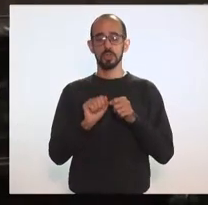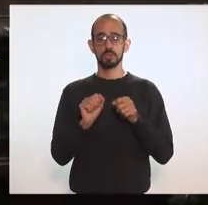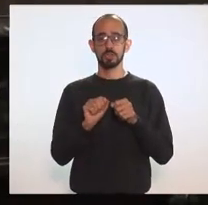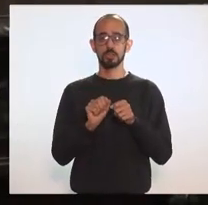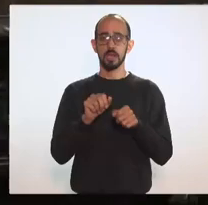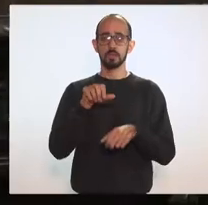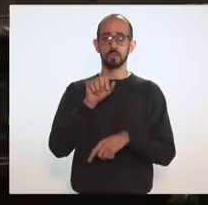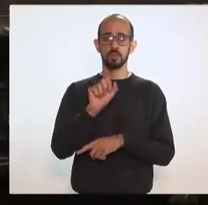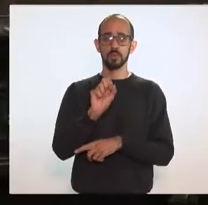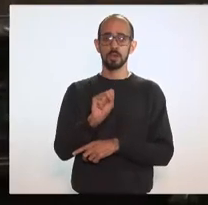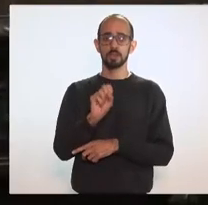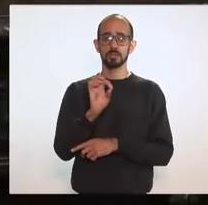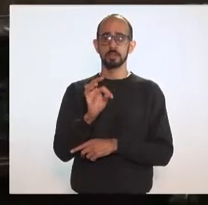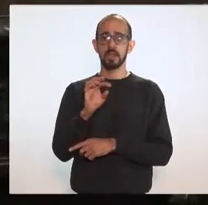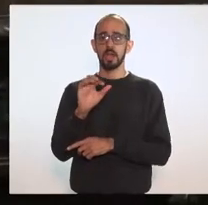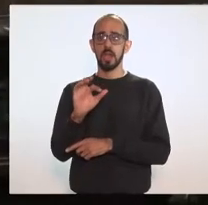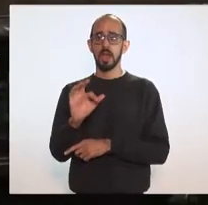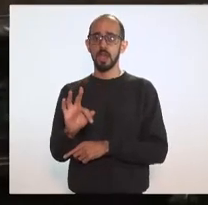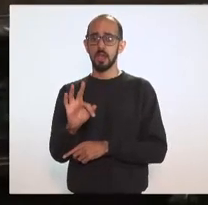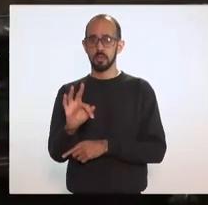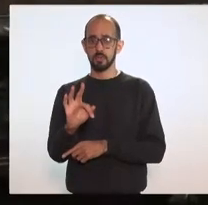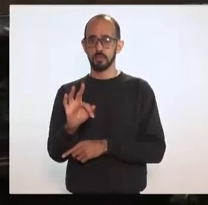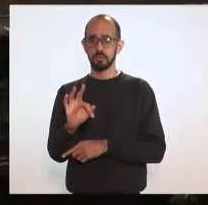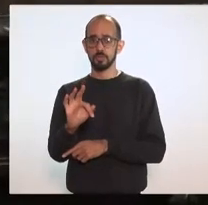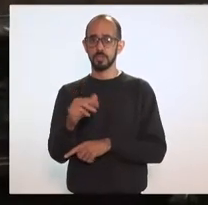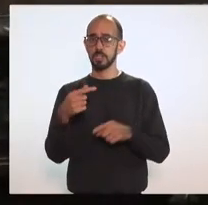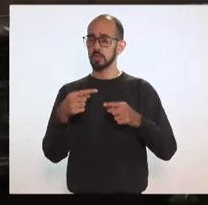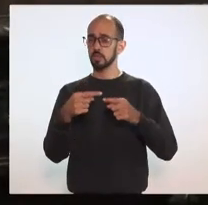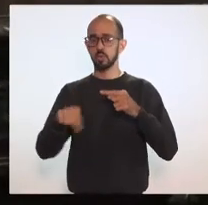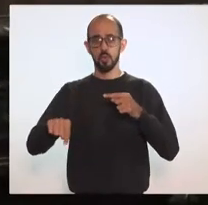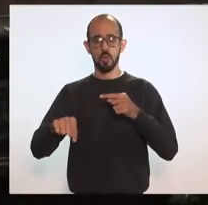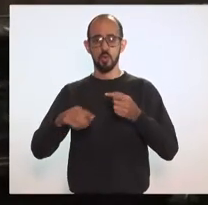questionando a declaração de inconstitucionalidade